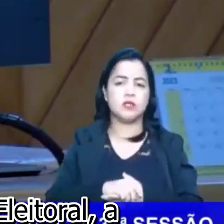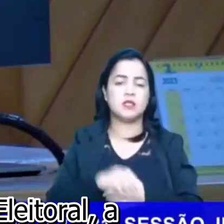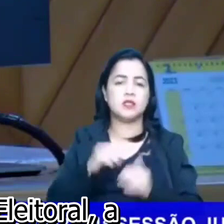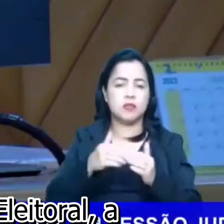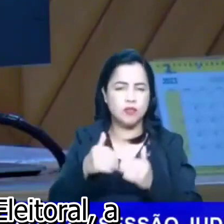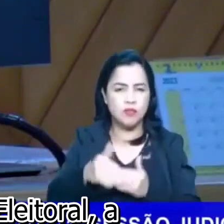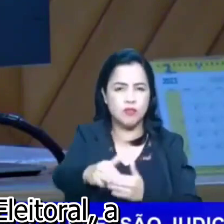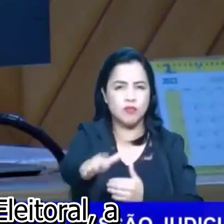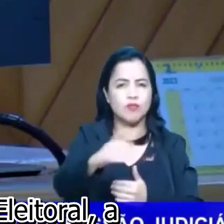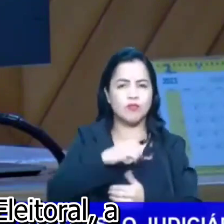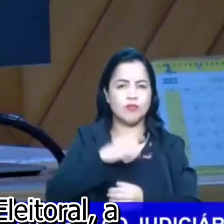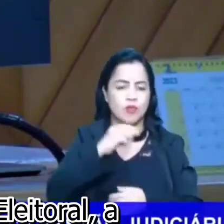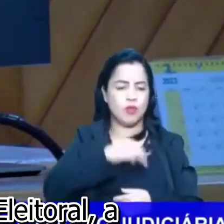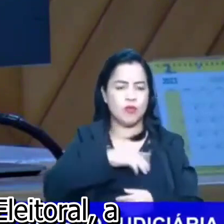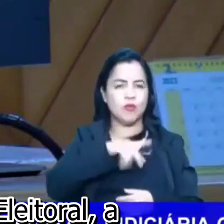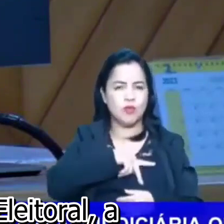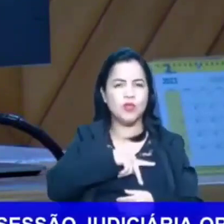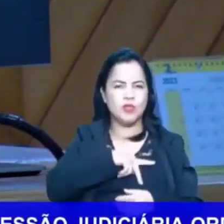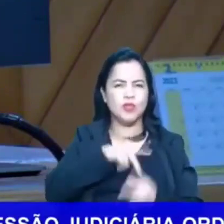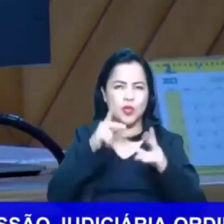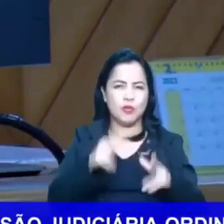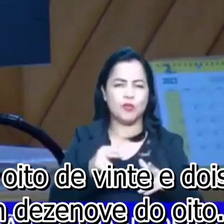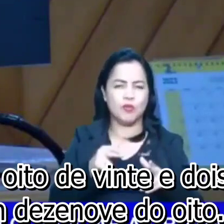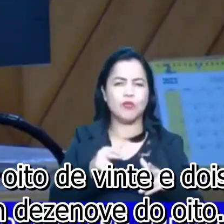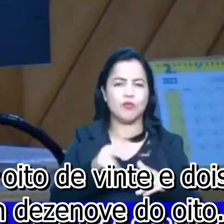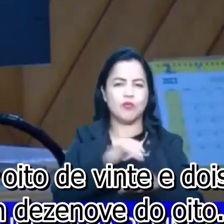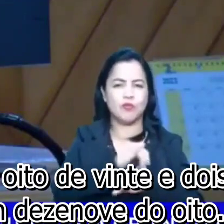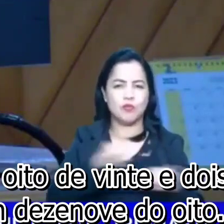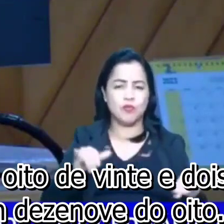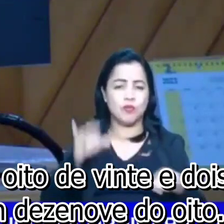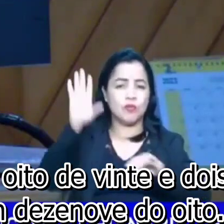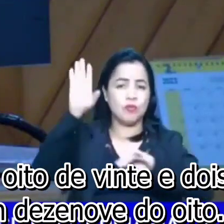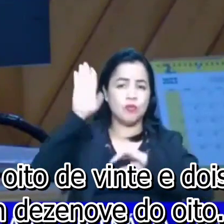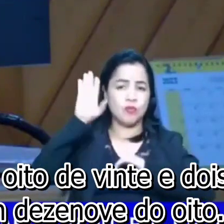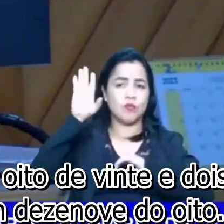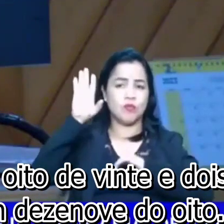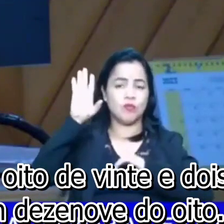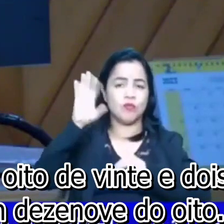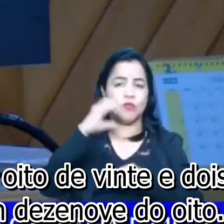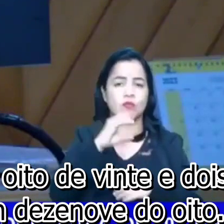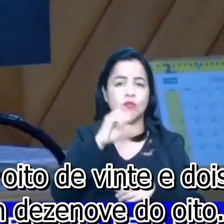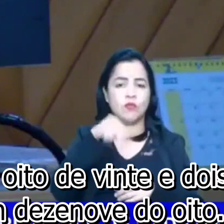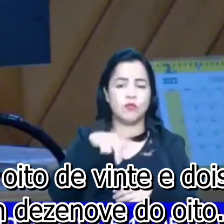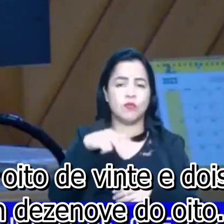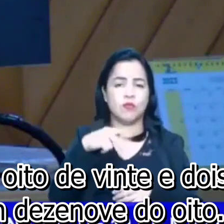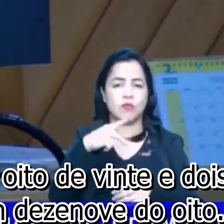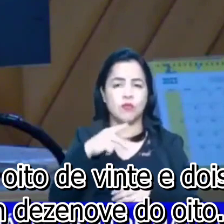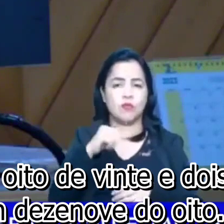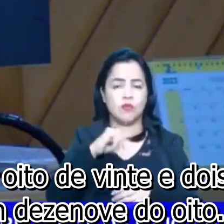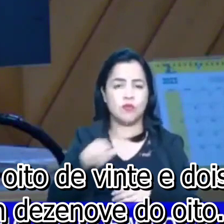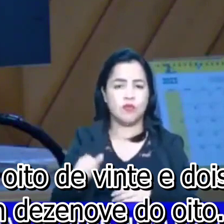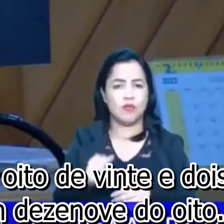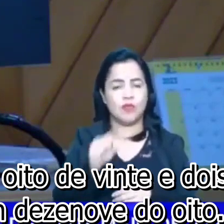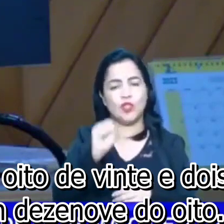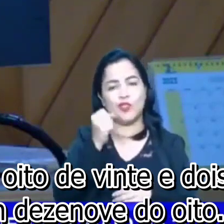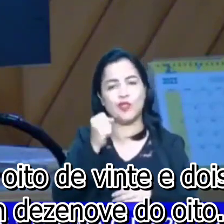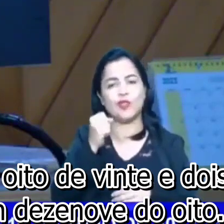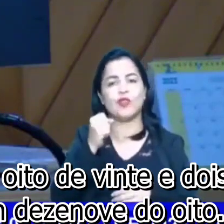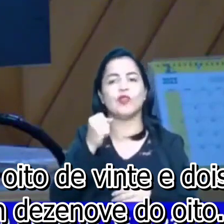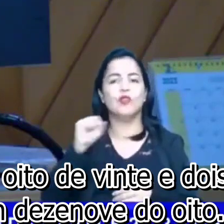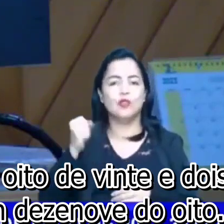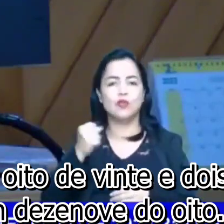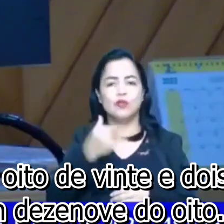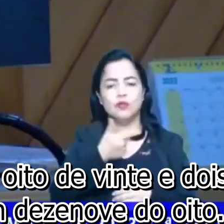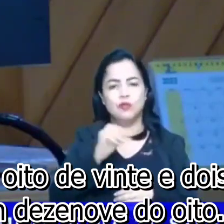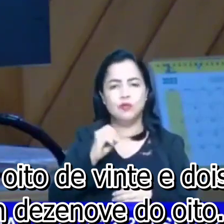Todavia, conforme aduziu o Ministério Público Eleitoral, a candidata teve o CNPJ de campanha emitido em